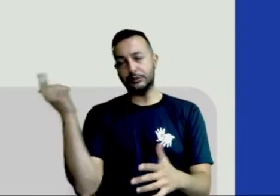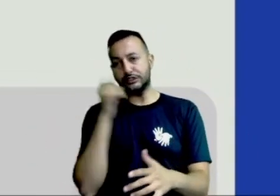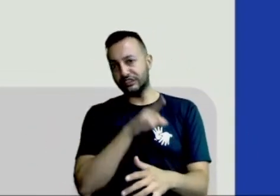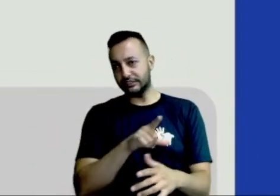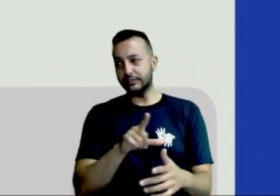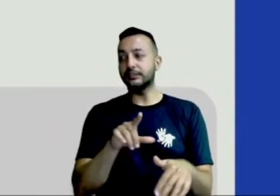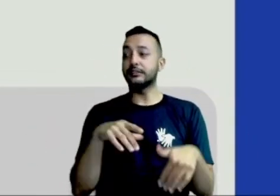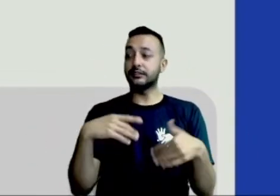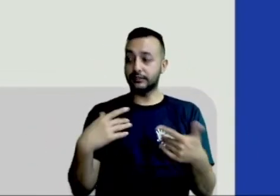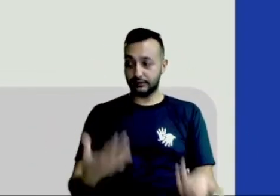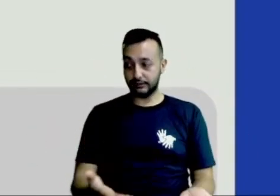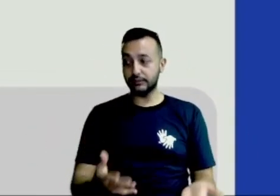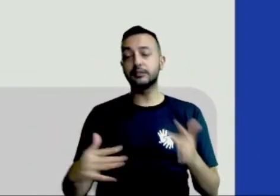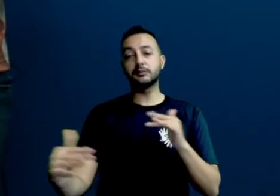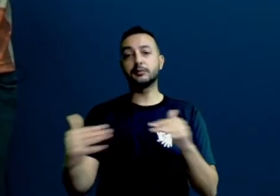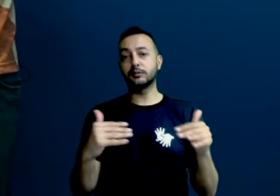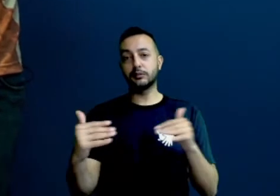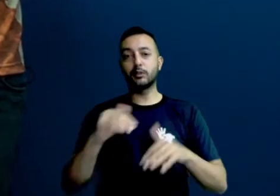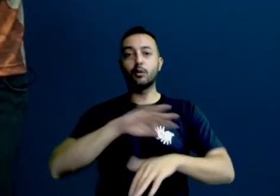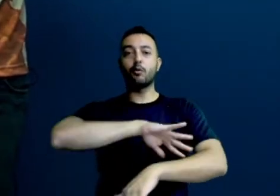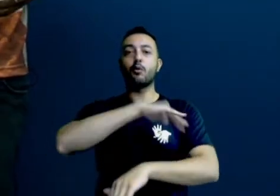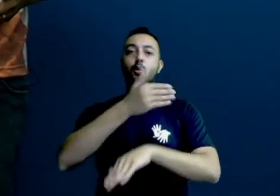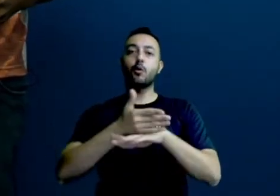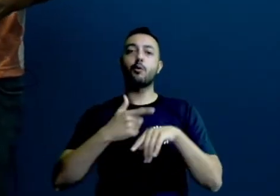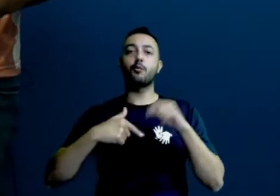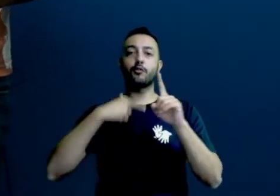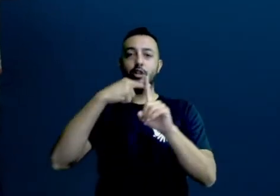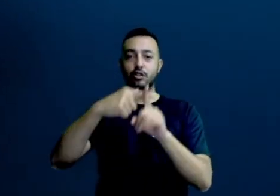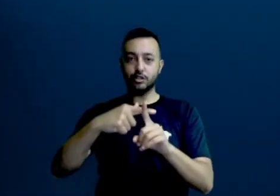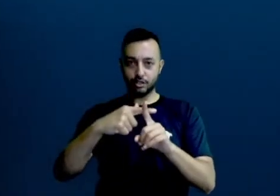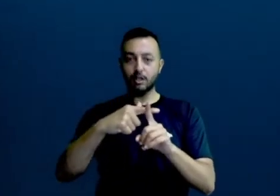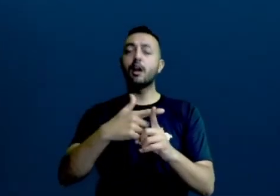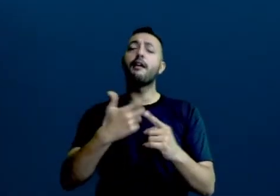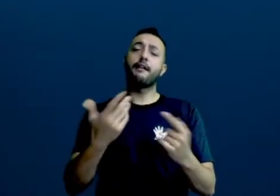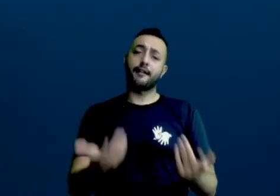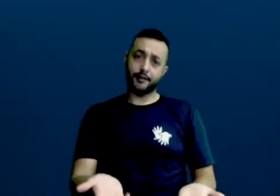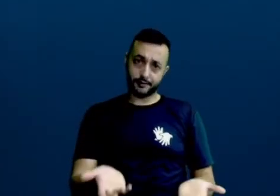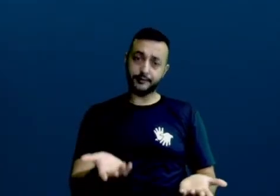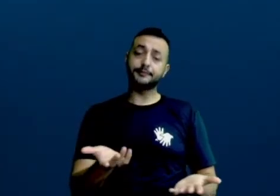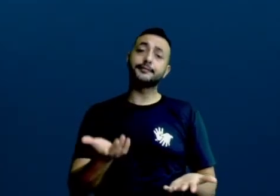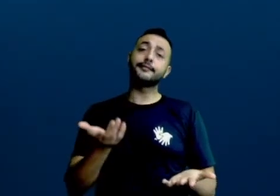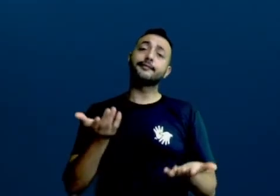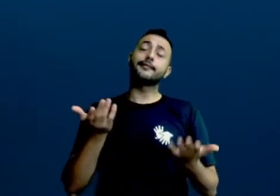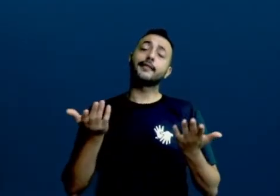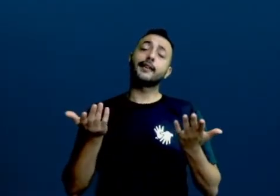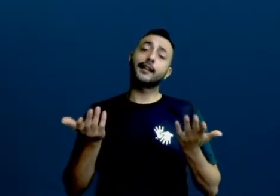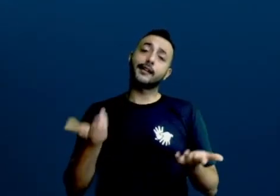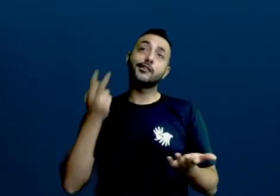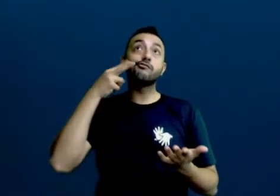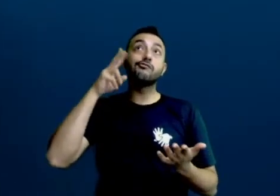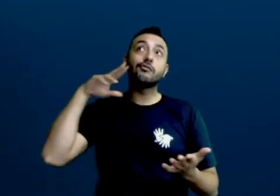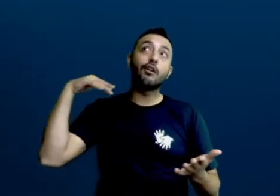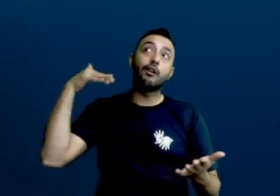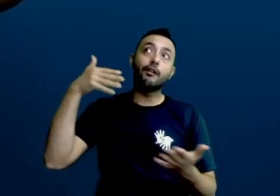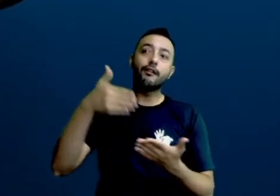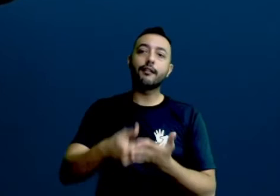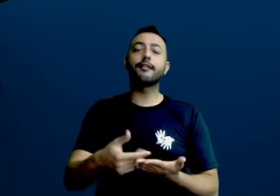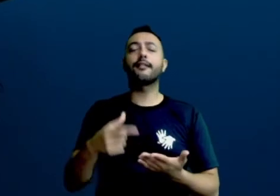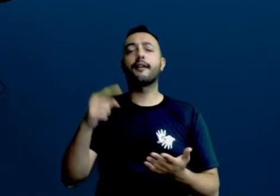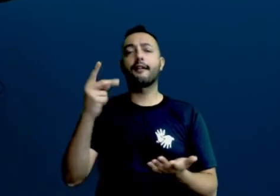né se materializando na batalha do Monte das Tabocas né E foi um evento histórico que ocorreu